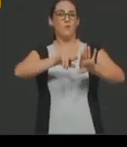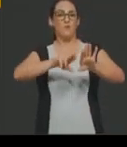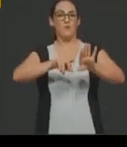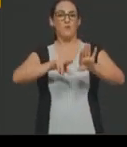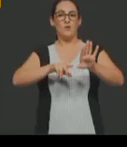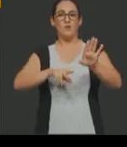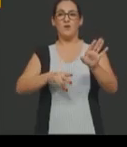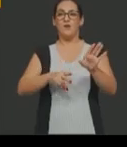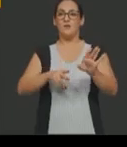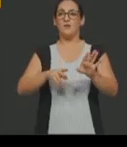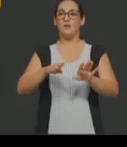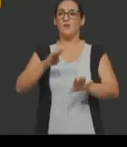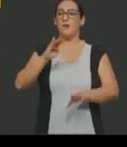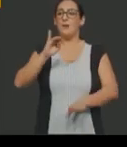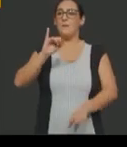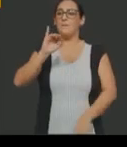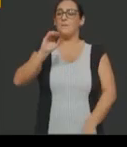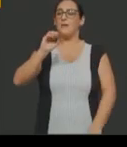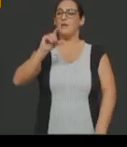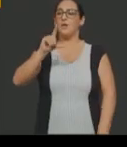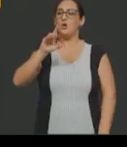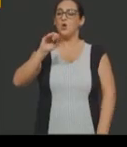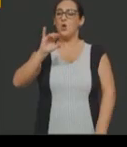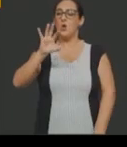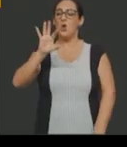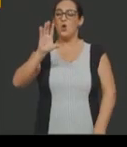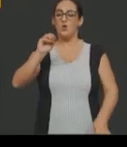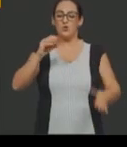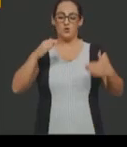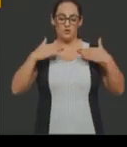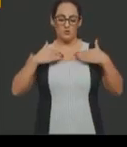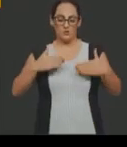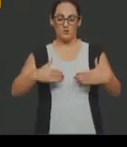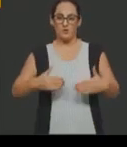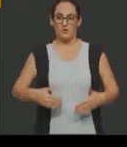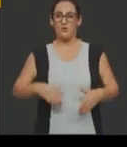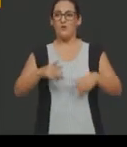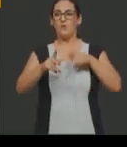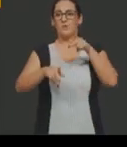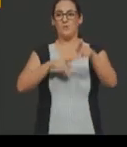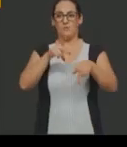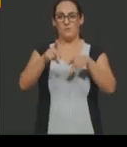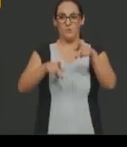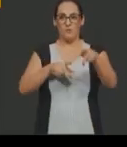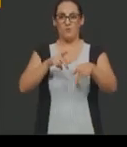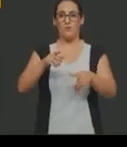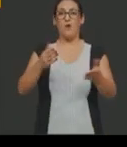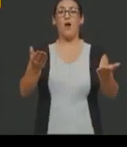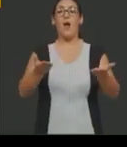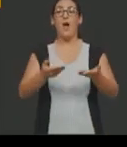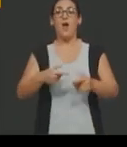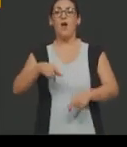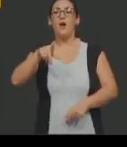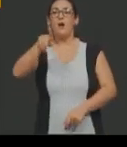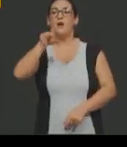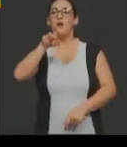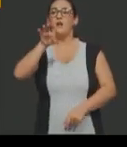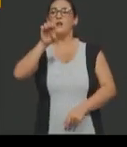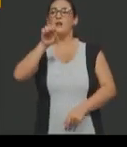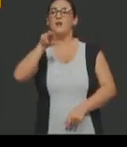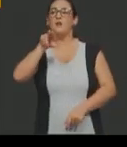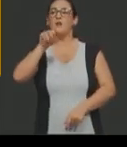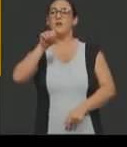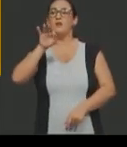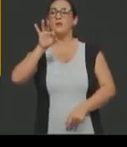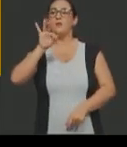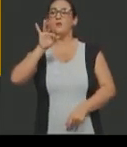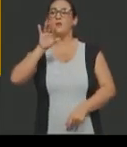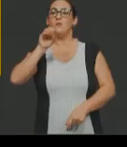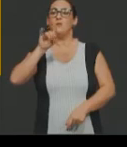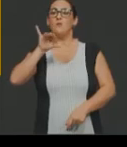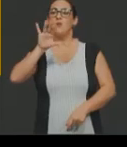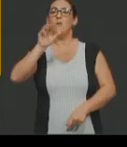a xenofobia, que consiste no medo ou aversão em relação aos estrangeiros,